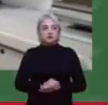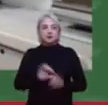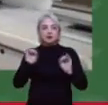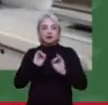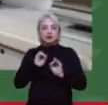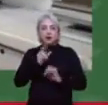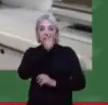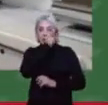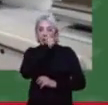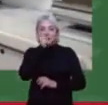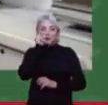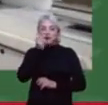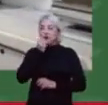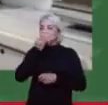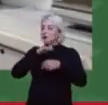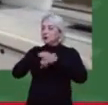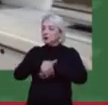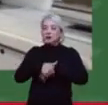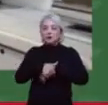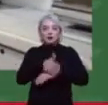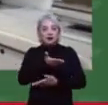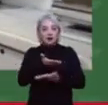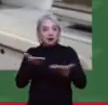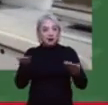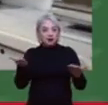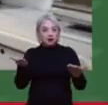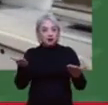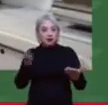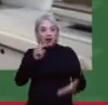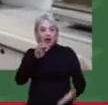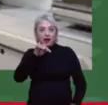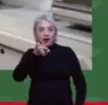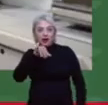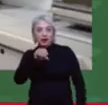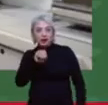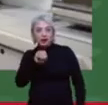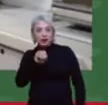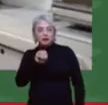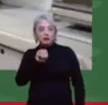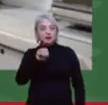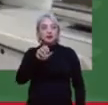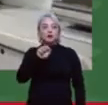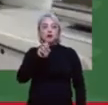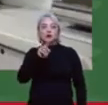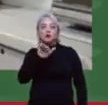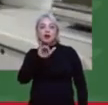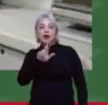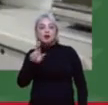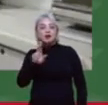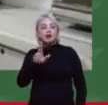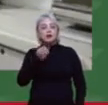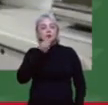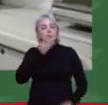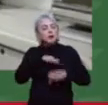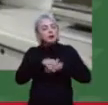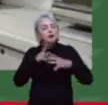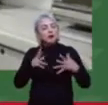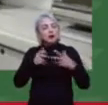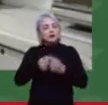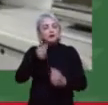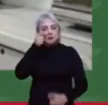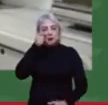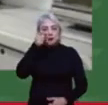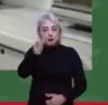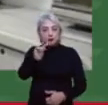Ei, Bongás, boa noite a você, boa noite ao Arlindo, boa noite ao outro país, e boa noite a todos que estão